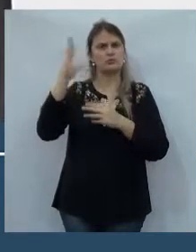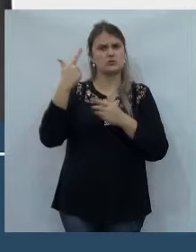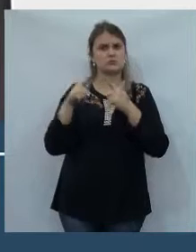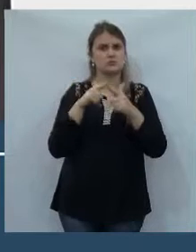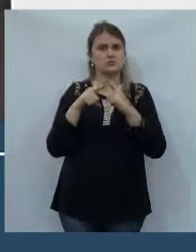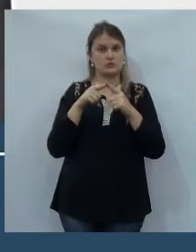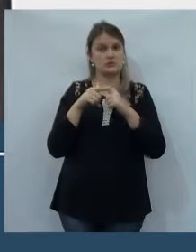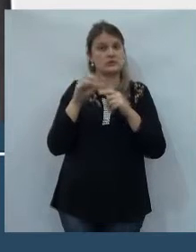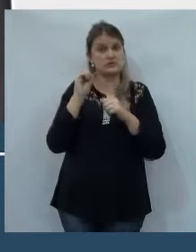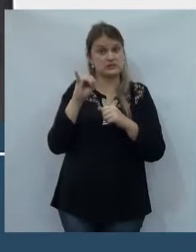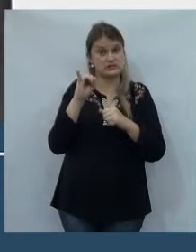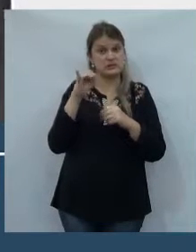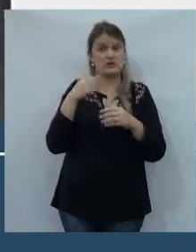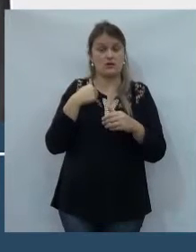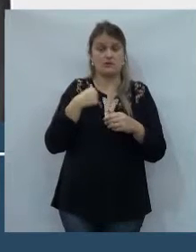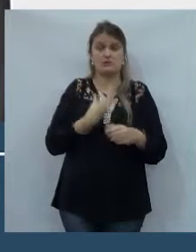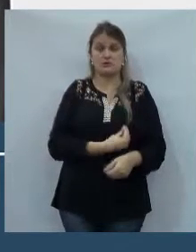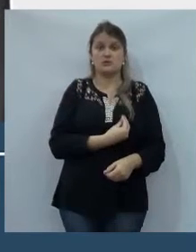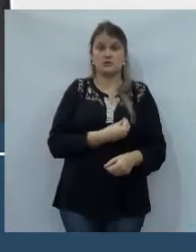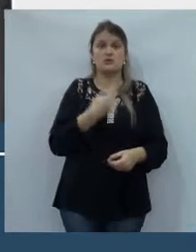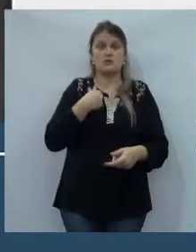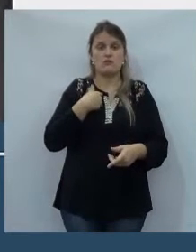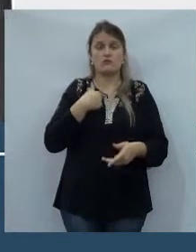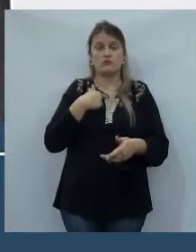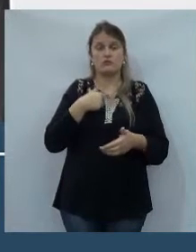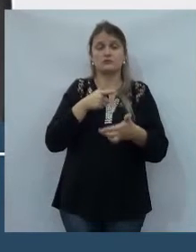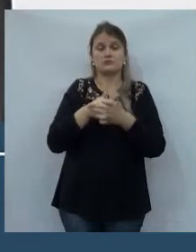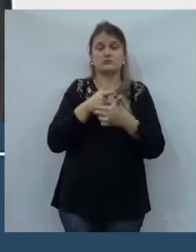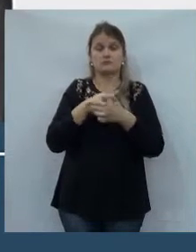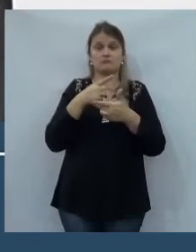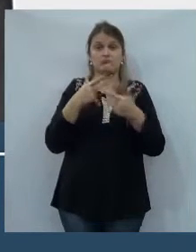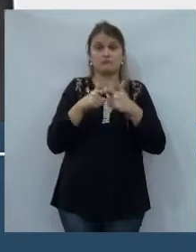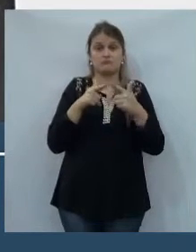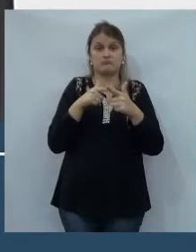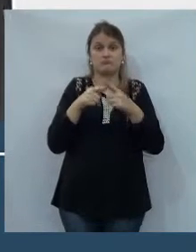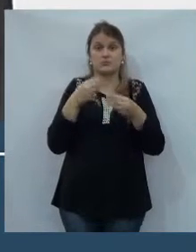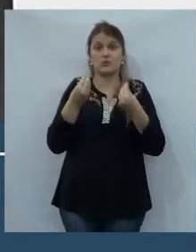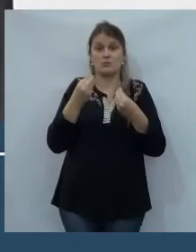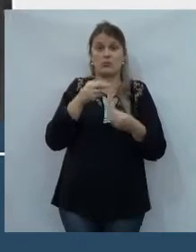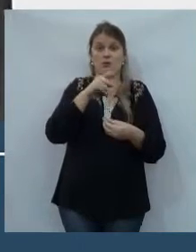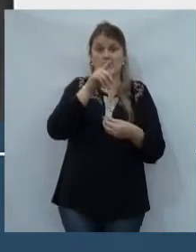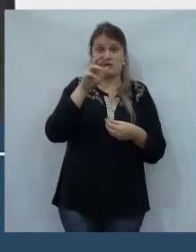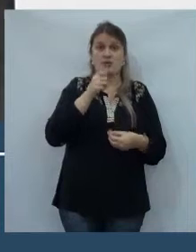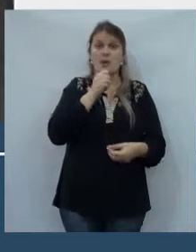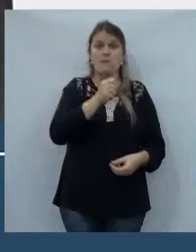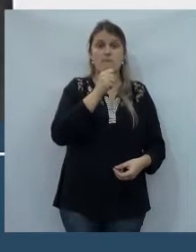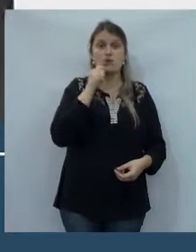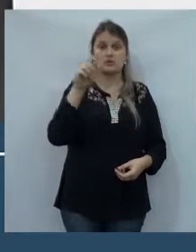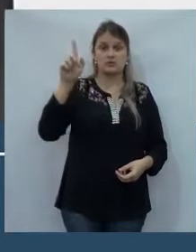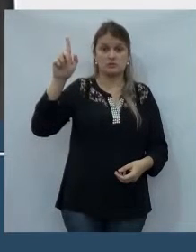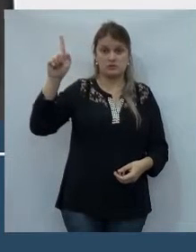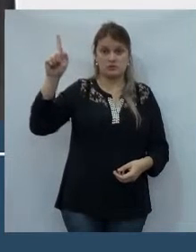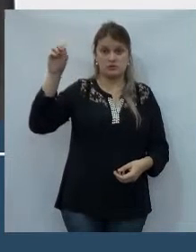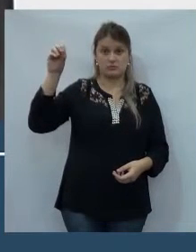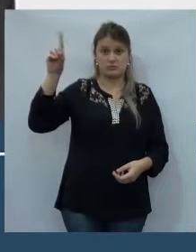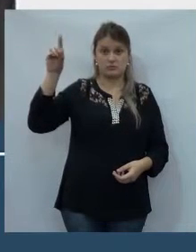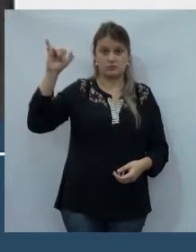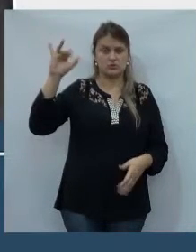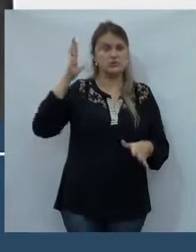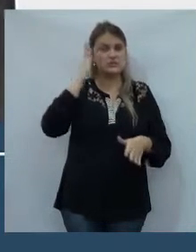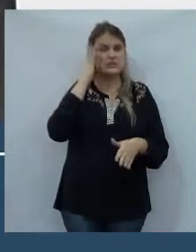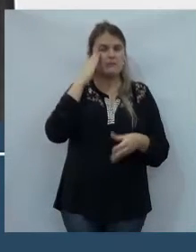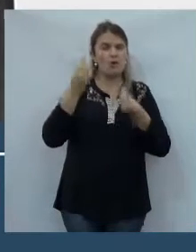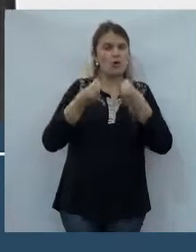ter certeza, vou estar lá e vou pegar no pé deles. O repórter Godoy sabe quanto travamos essa briga.